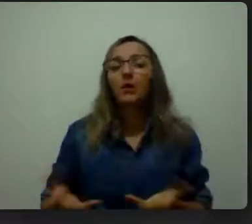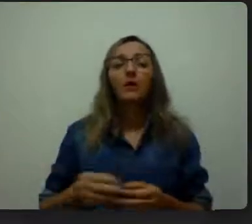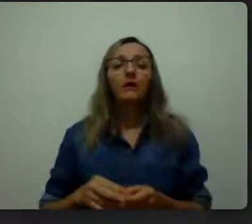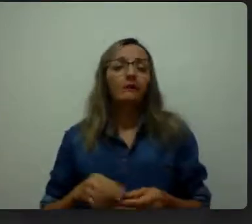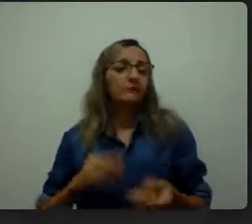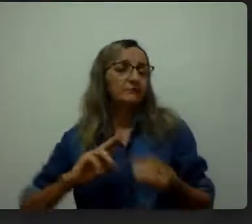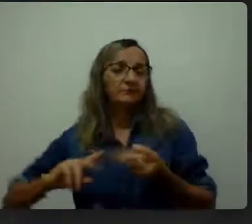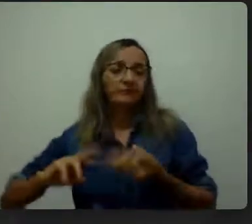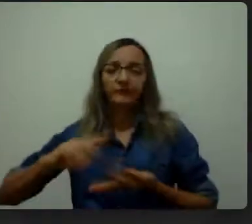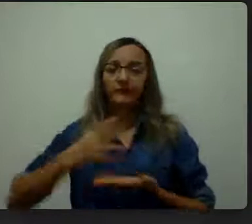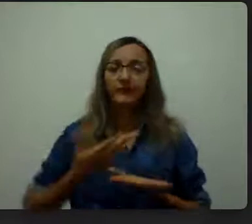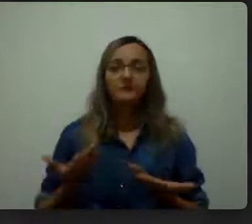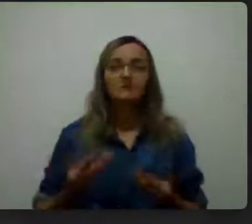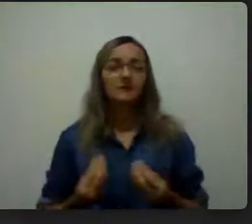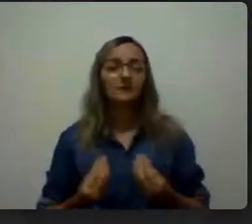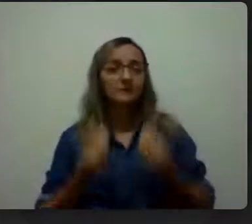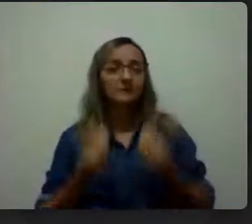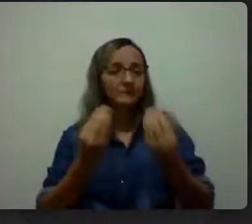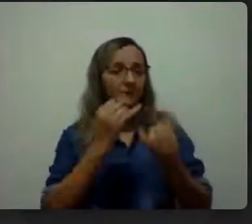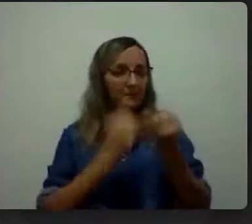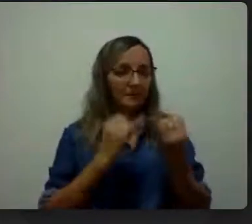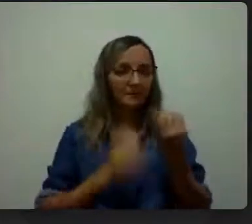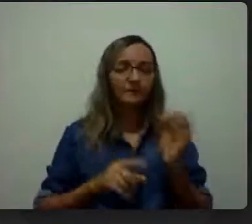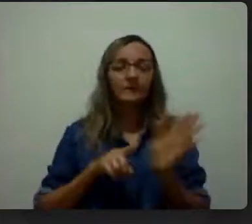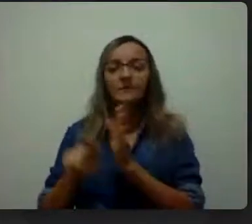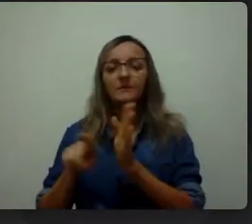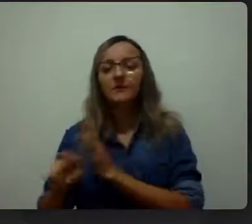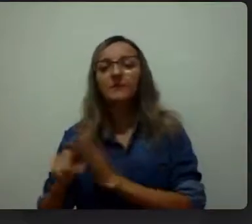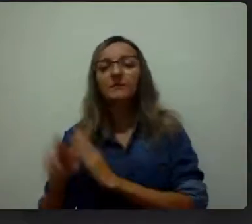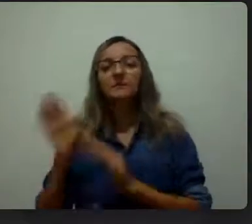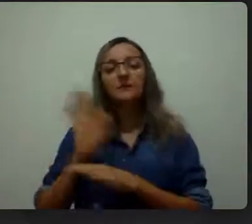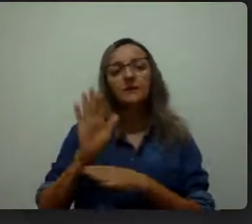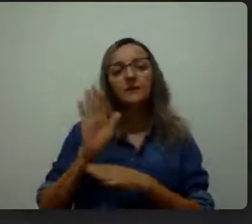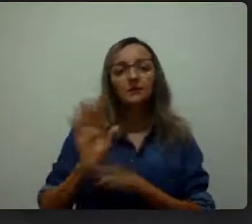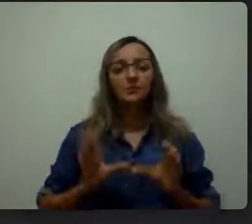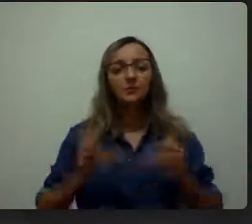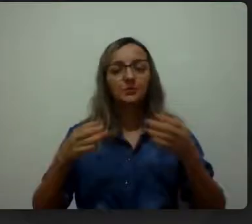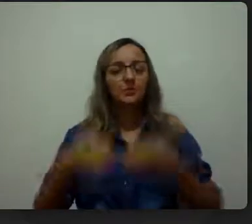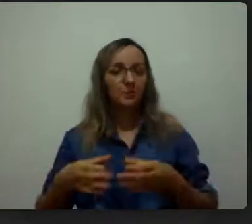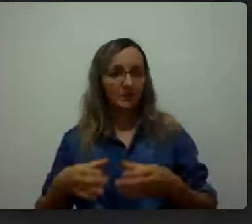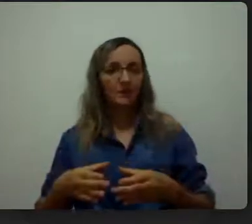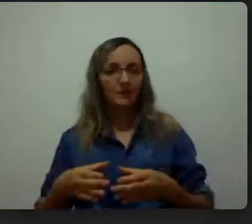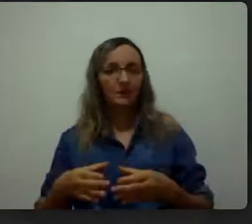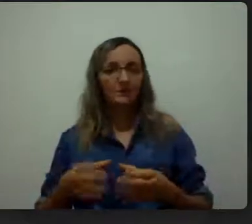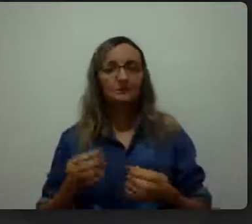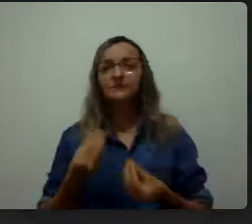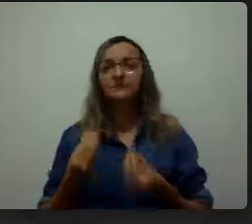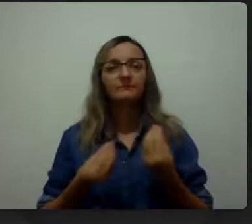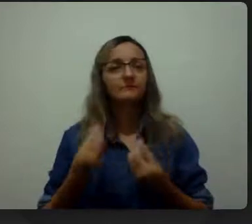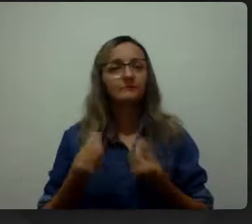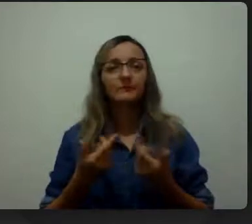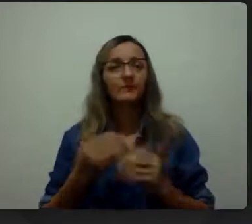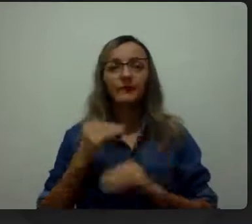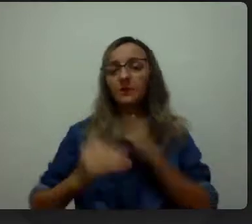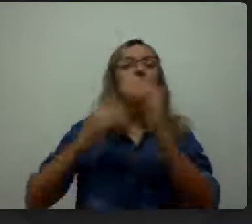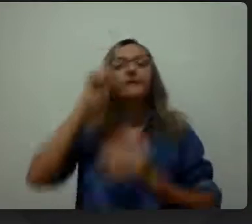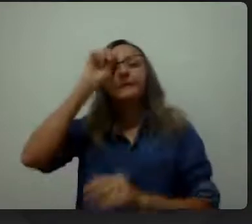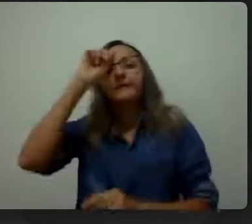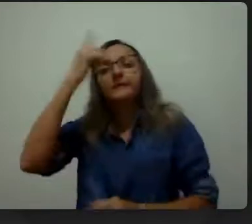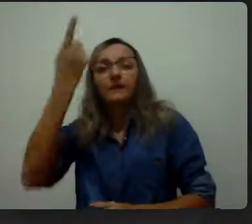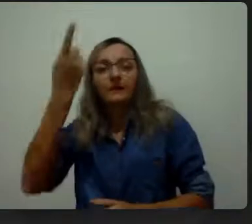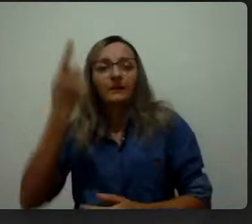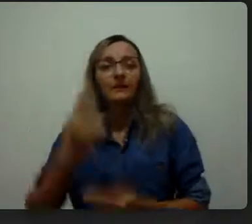parciais justamente para ajudar a equipe a refletir sobre o problema que ela está criando, qual é a solução, o problema que ela está criando, não, o problema que ela está querendo resolver, qual